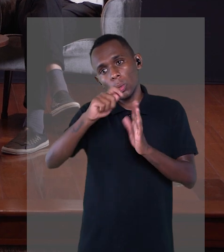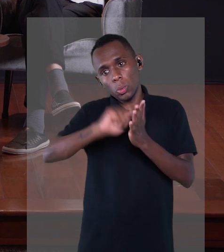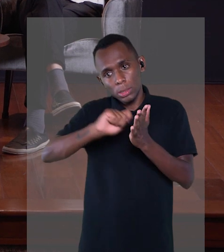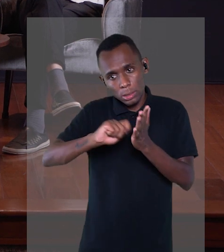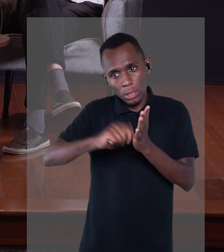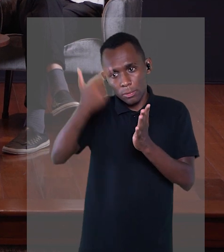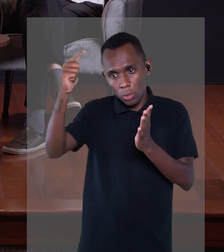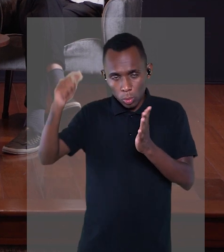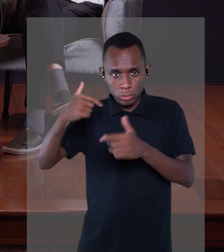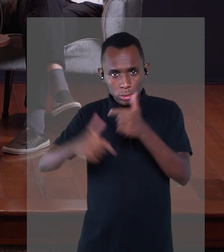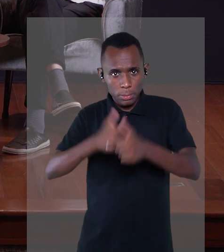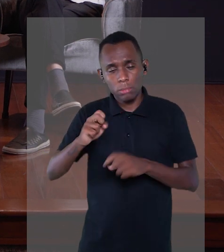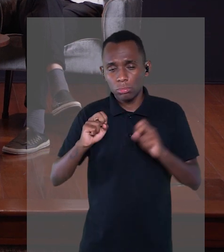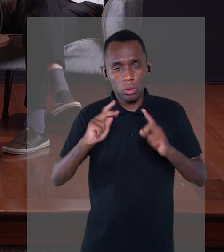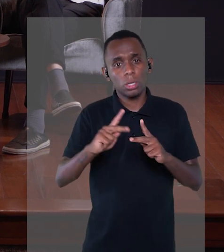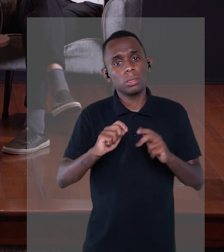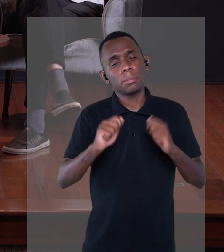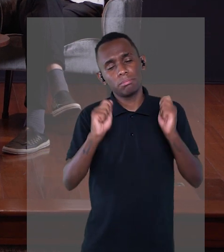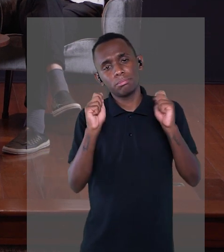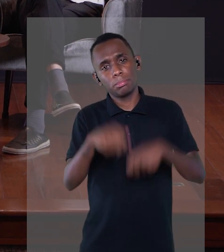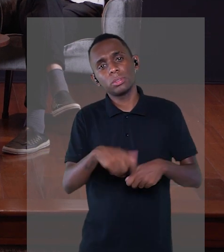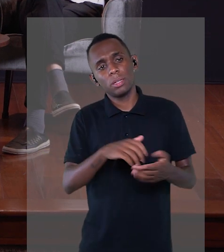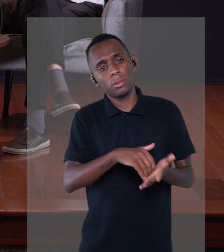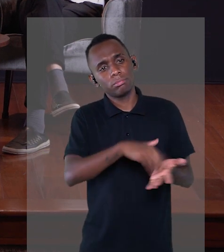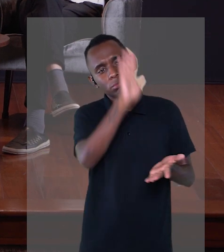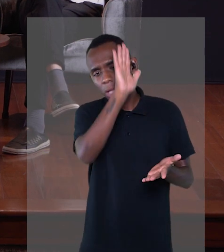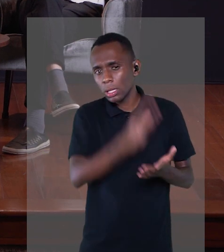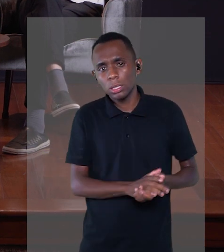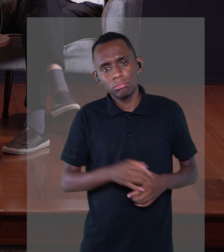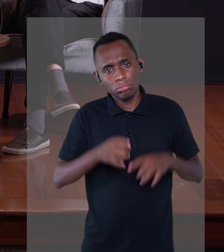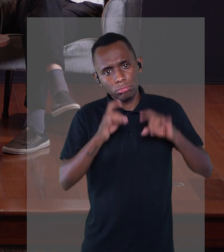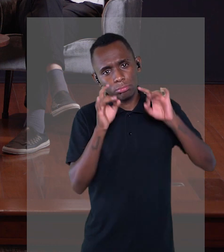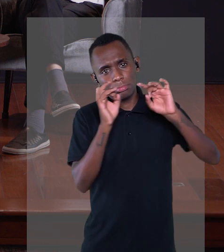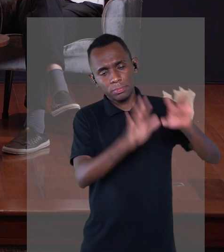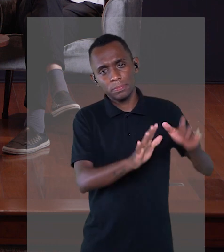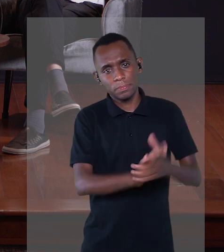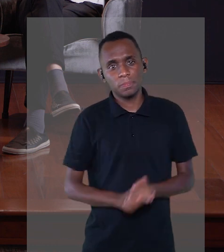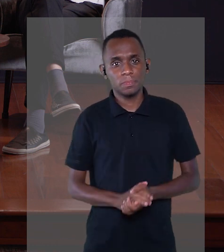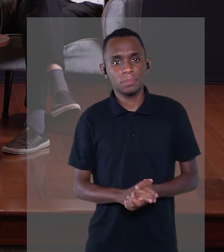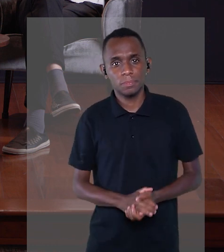que eu faço. Falei, tá, tudo bem, dá para arriscar.